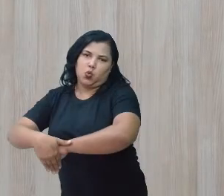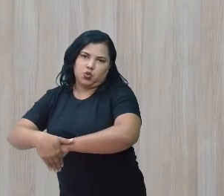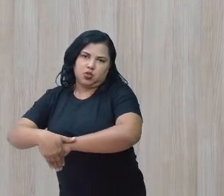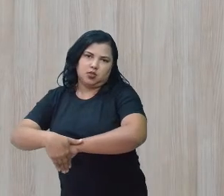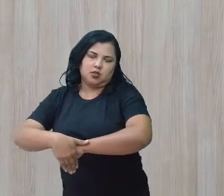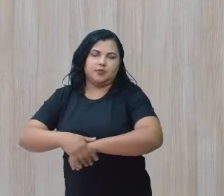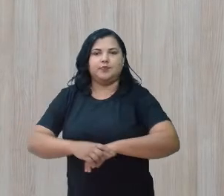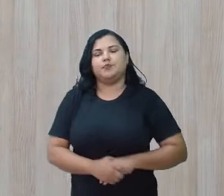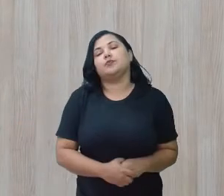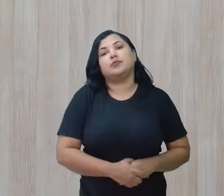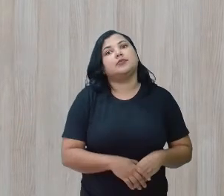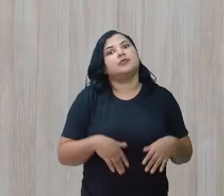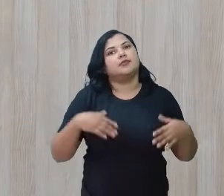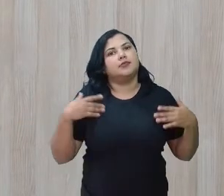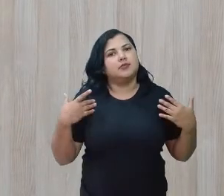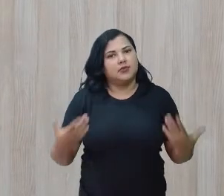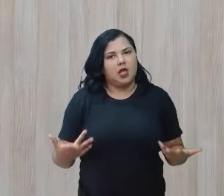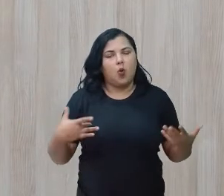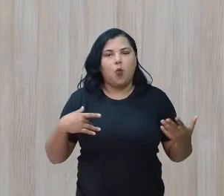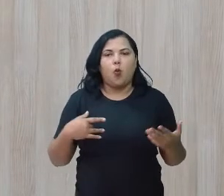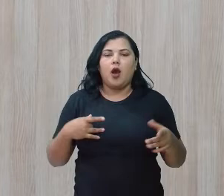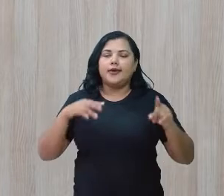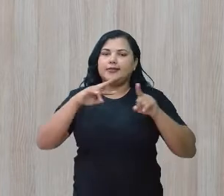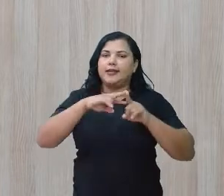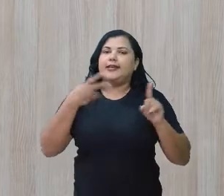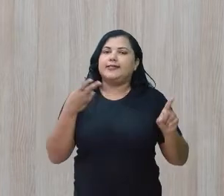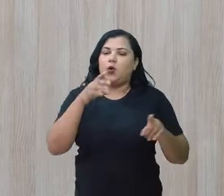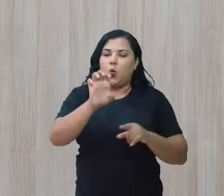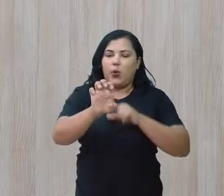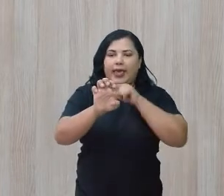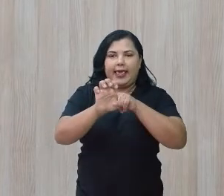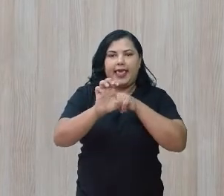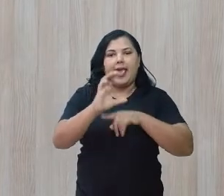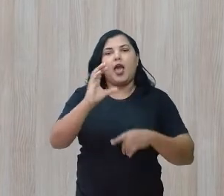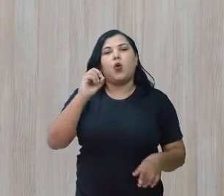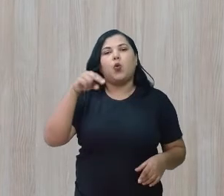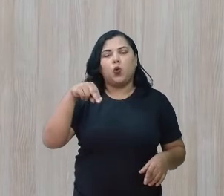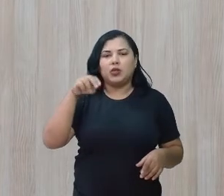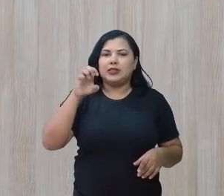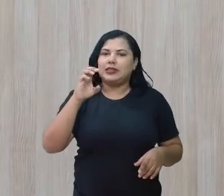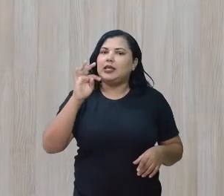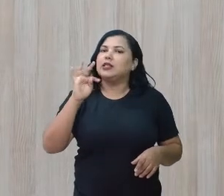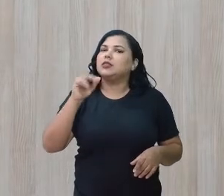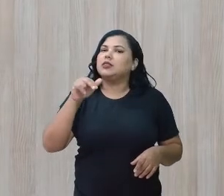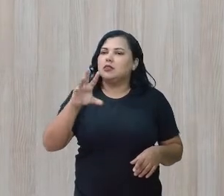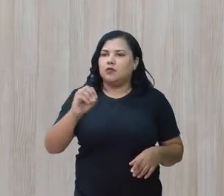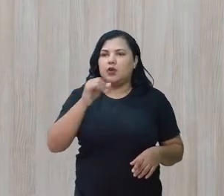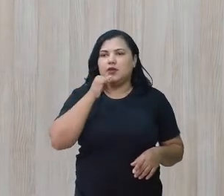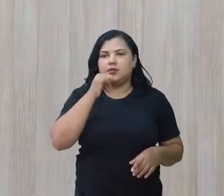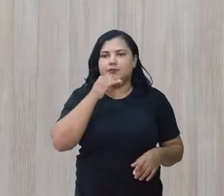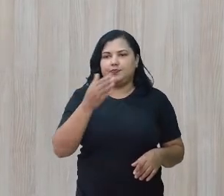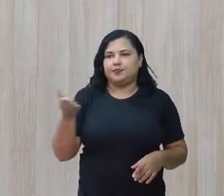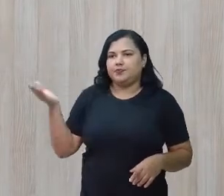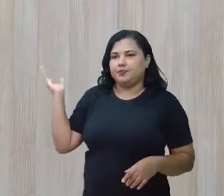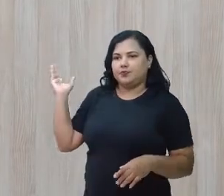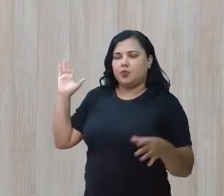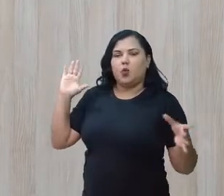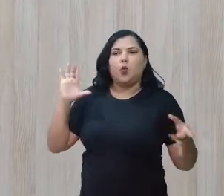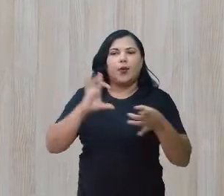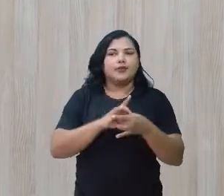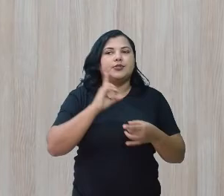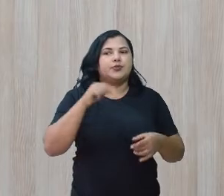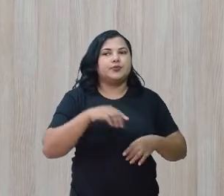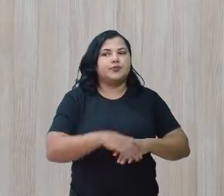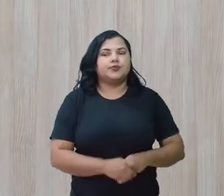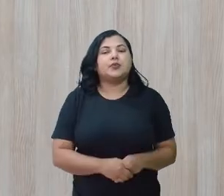duas ideias. Então, os elementos conectivos funcionam para dar coesão à língua. Um tipo de coesão que existe